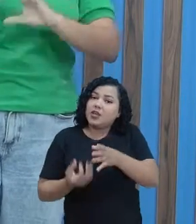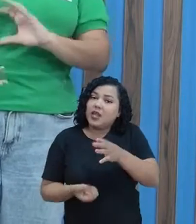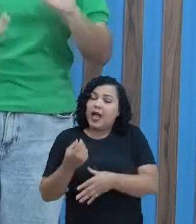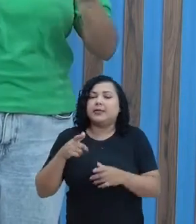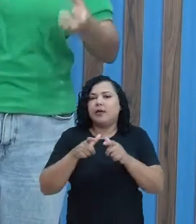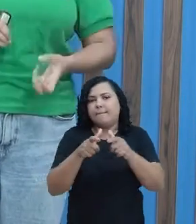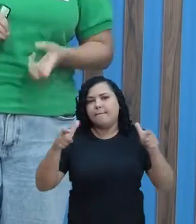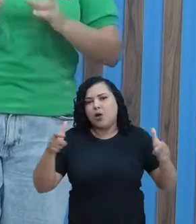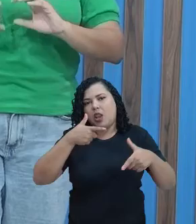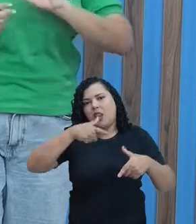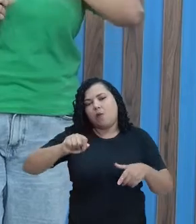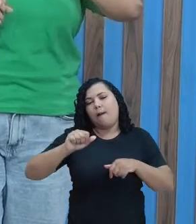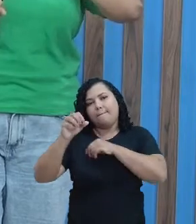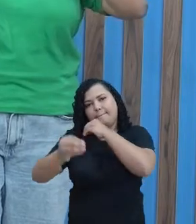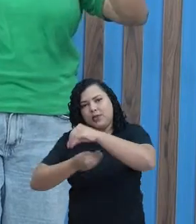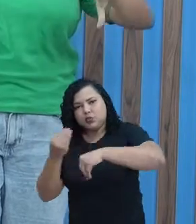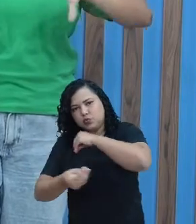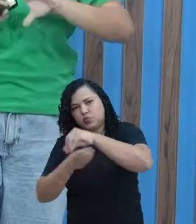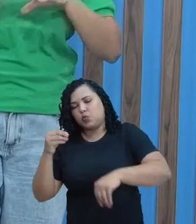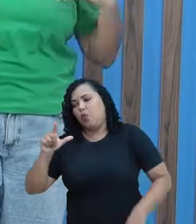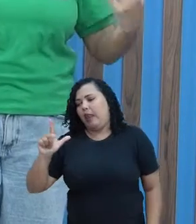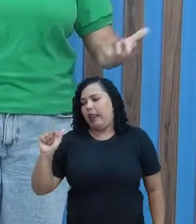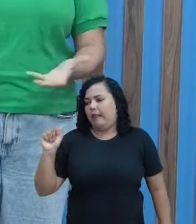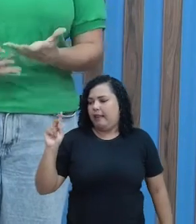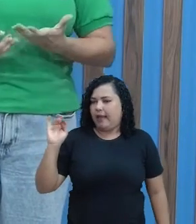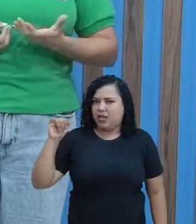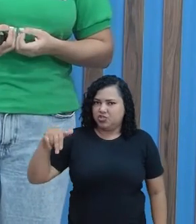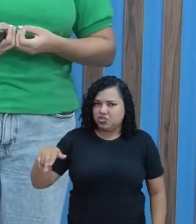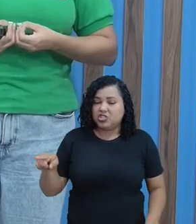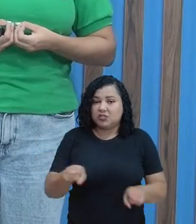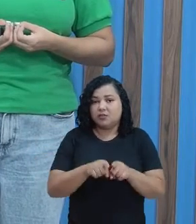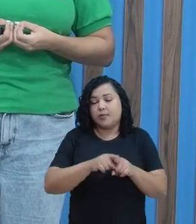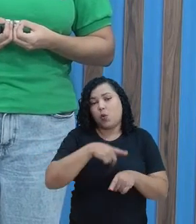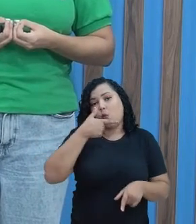essa mistura do latim com